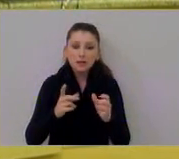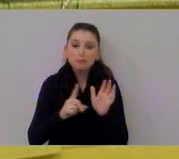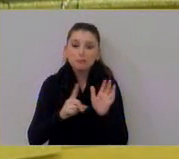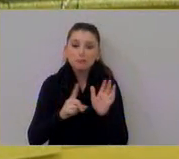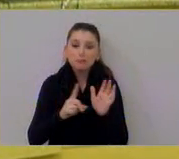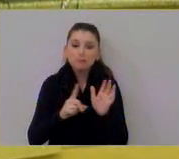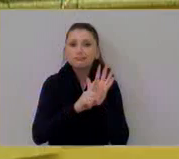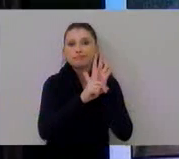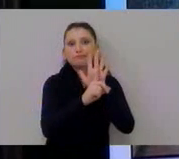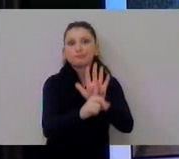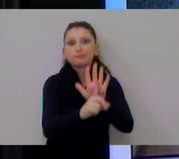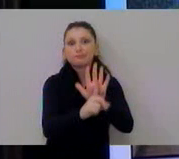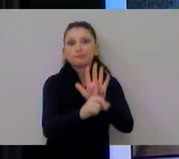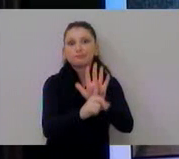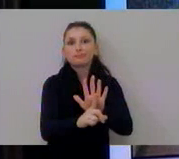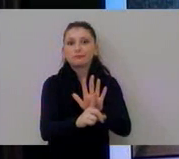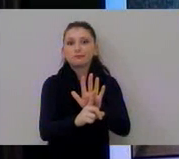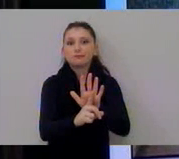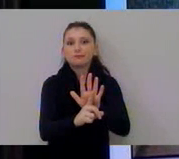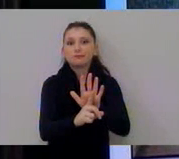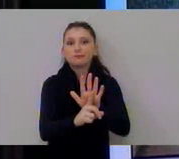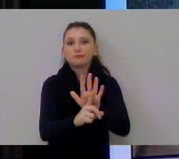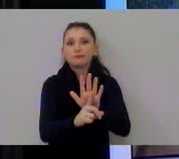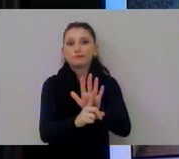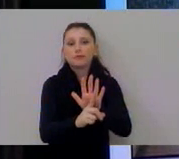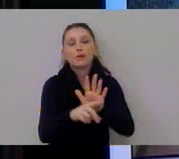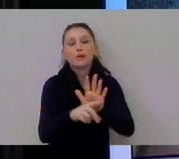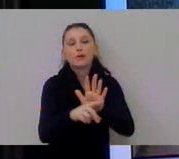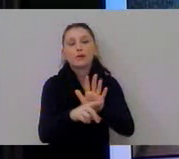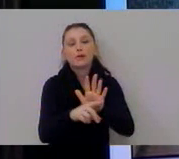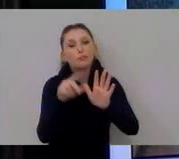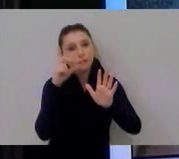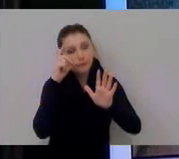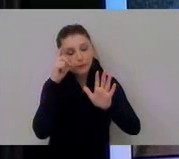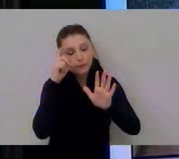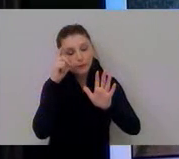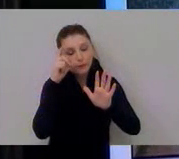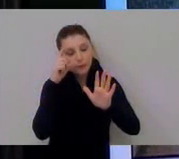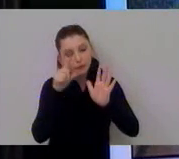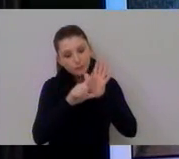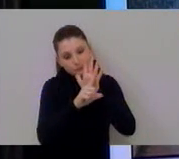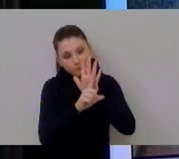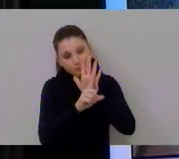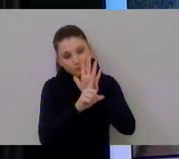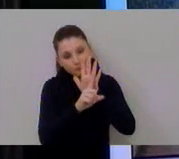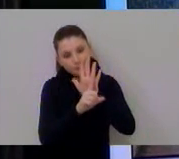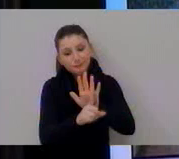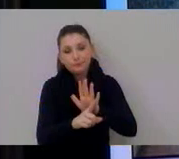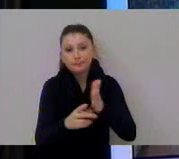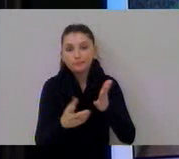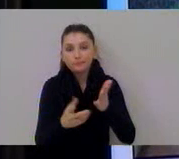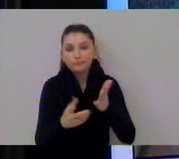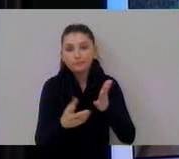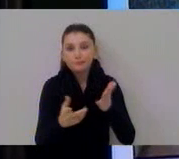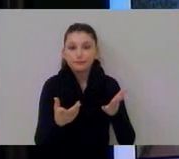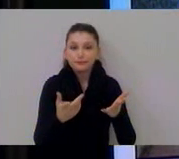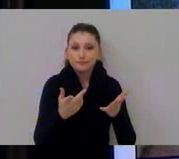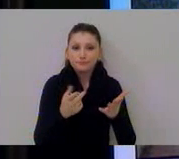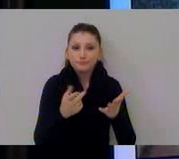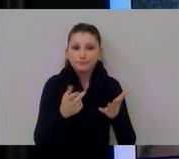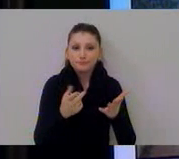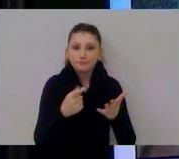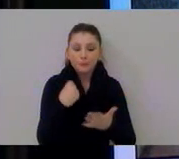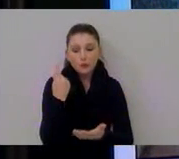Então é muito difícil, sabe? Como liderança comunitária, a gente se